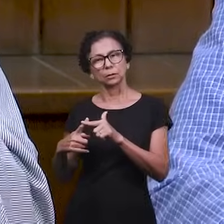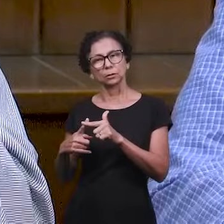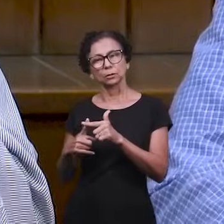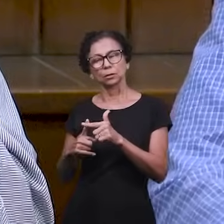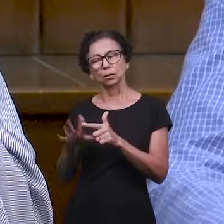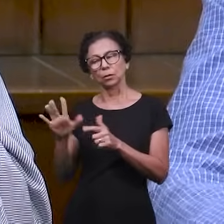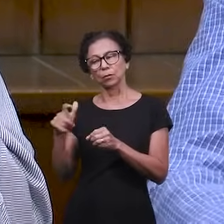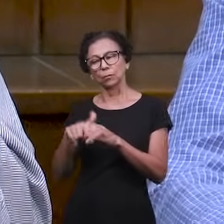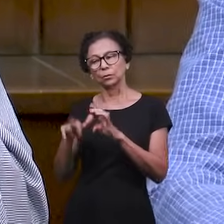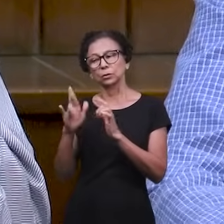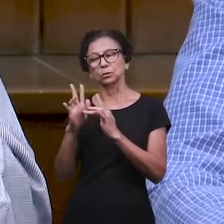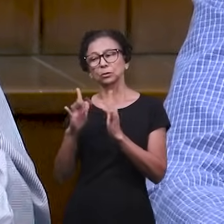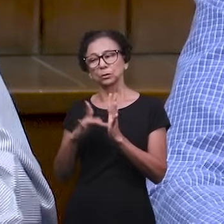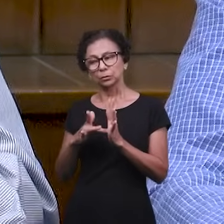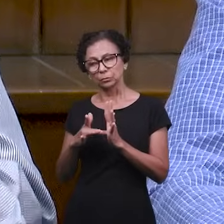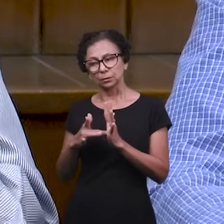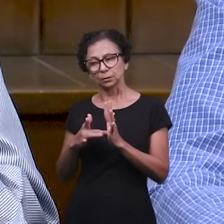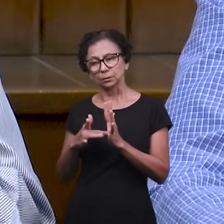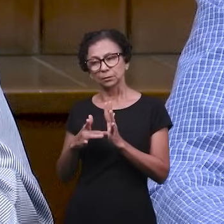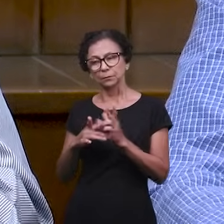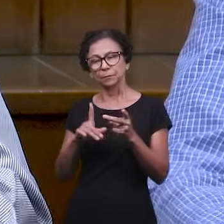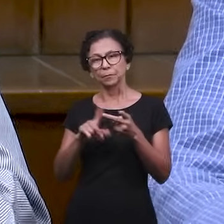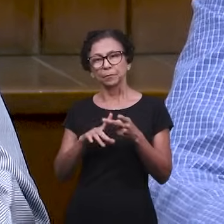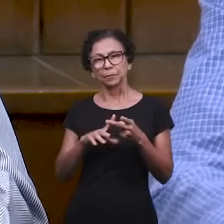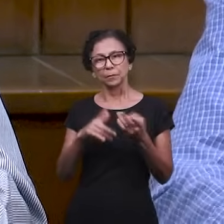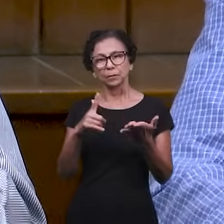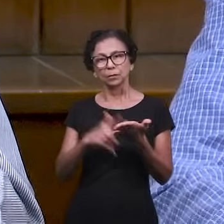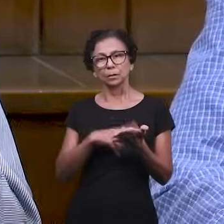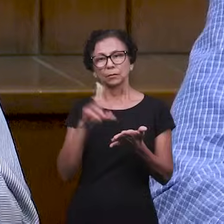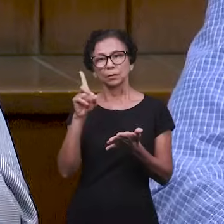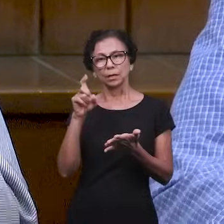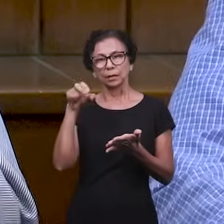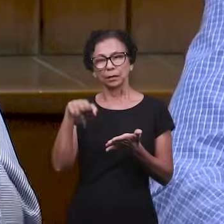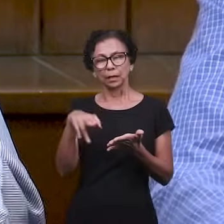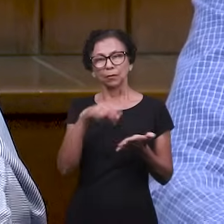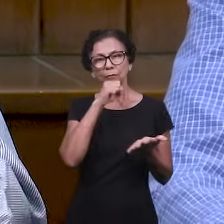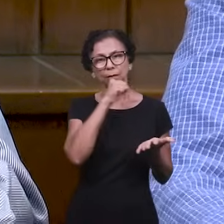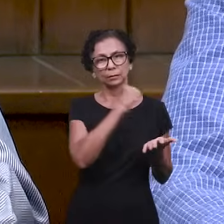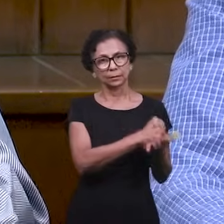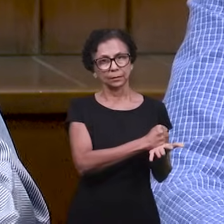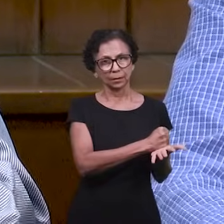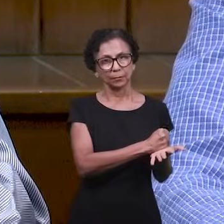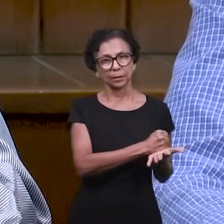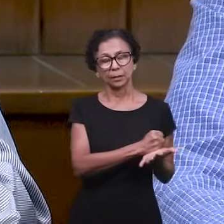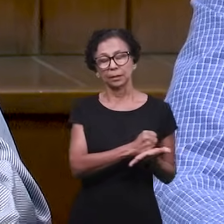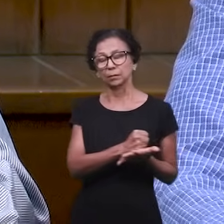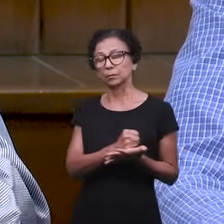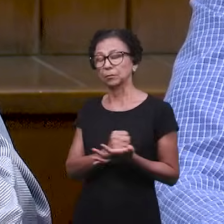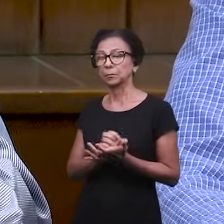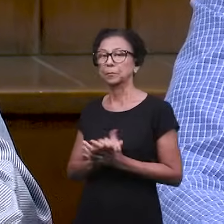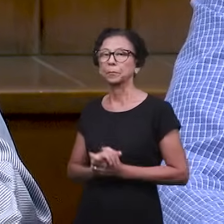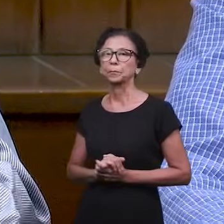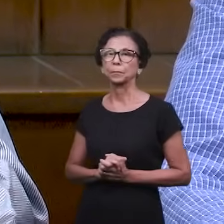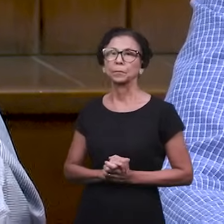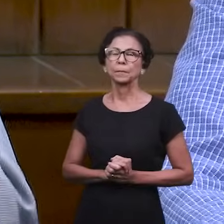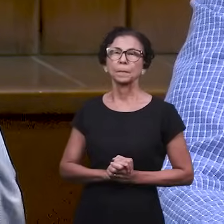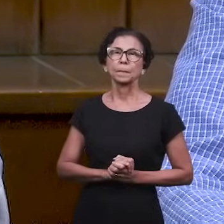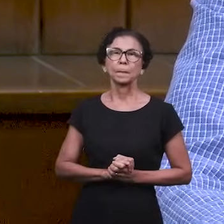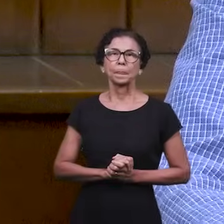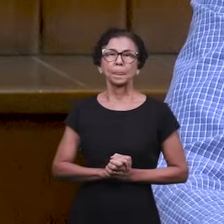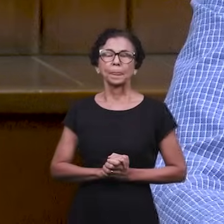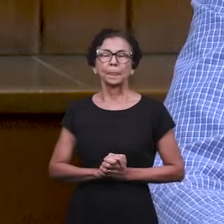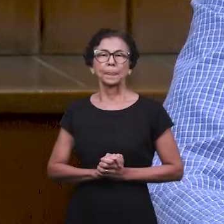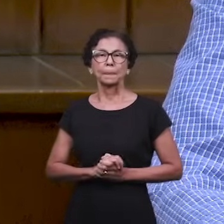é o arrebatamento. E Daniel, que é Velho Testamento, quando ele fala, o Senhor diz assim, que vai revelar a ele o que